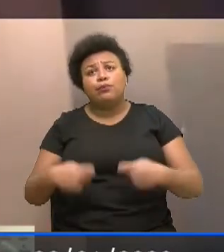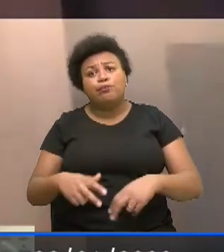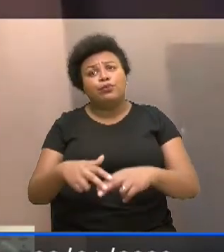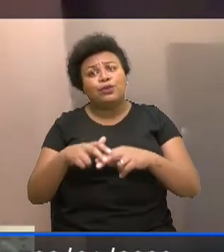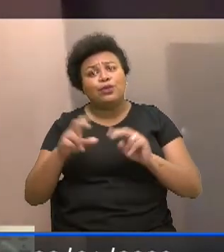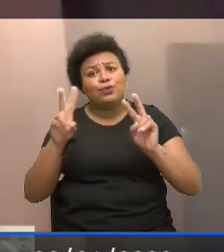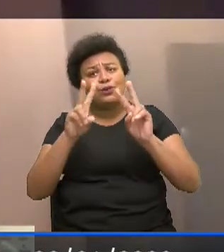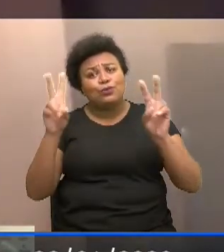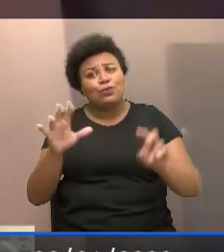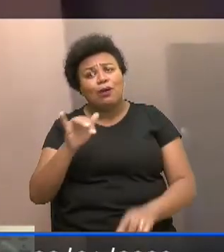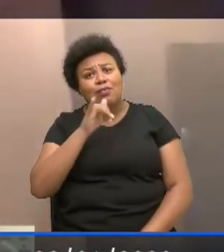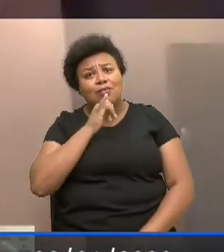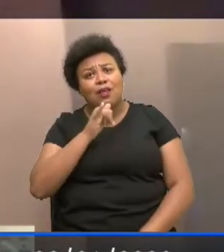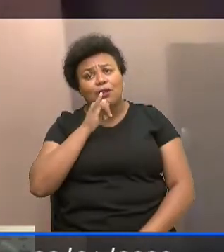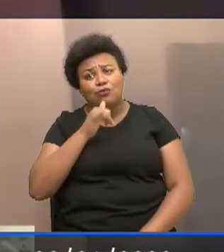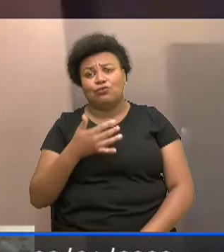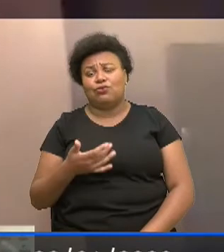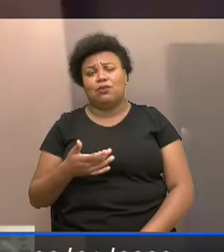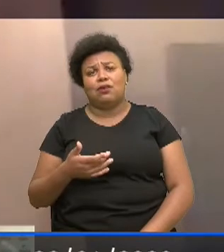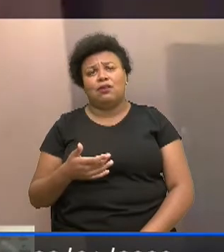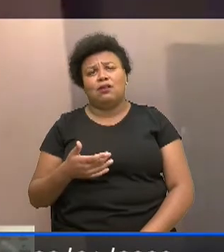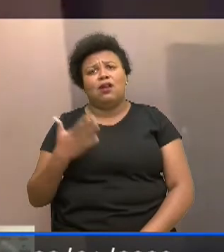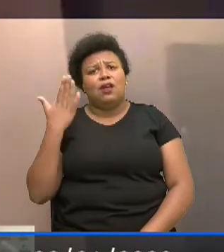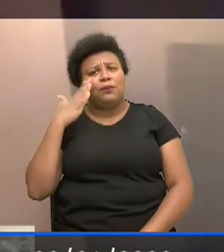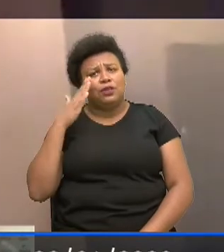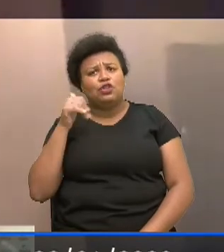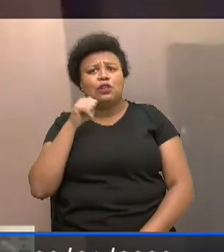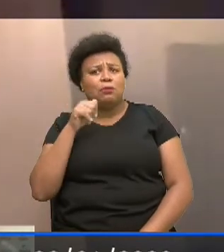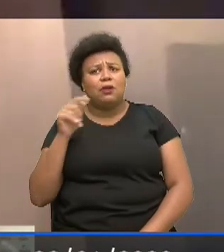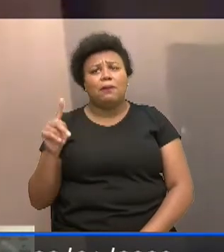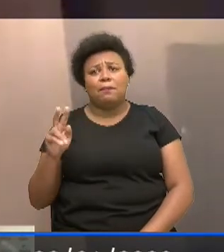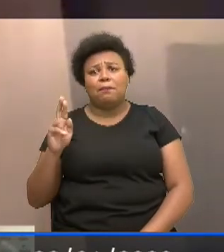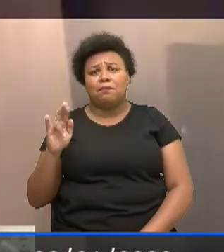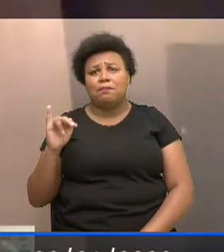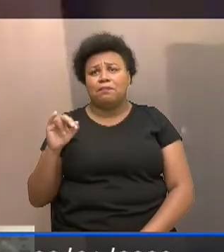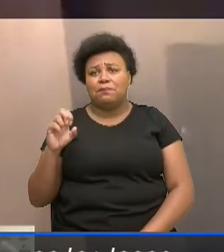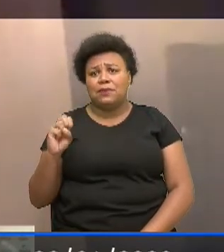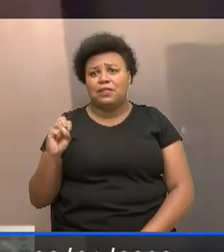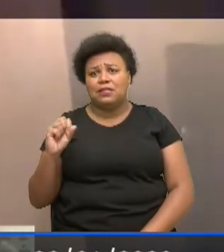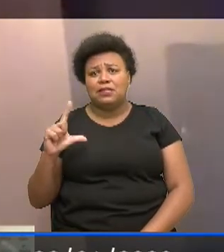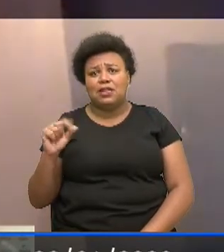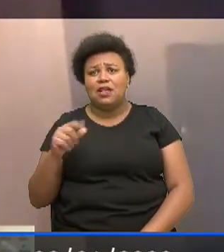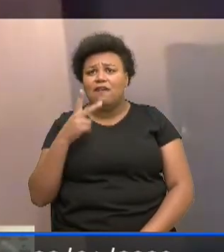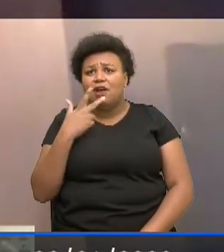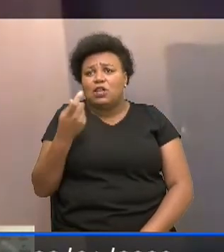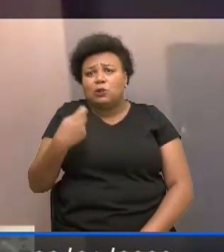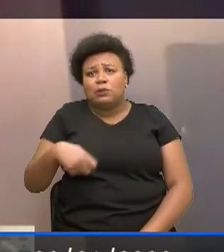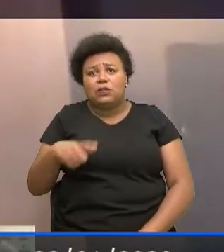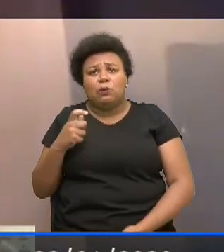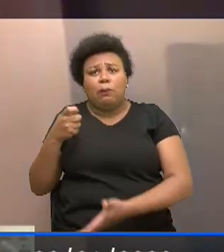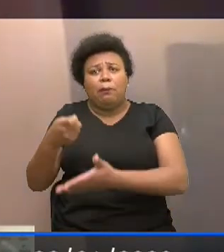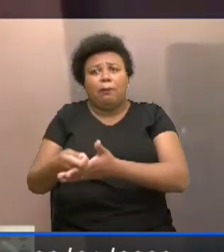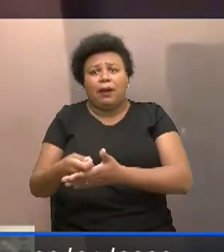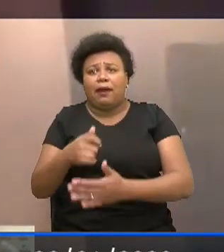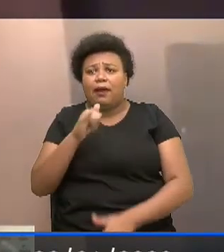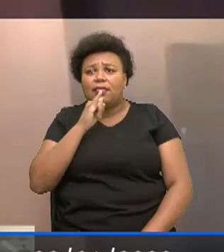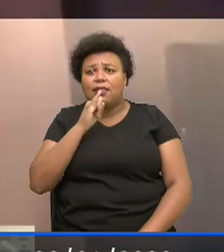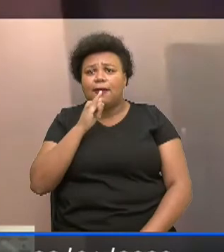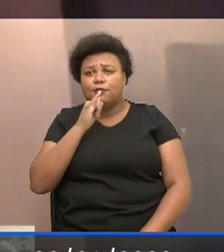né? Entendi que a doutora Priscila falou que as empresas acham que não devem arcar com os custos dos